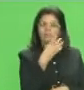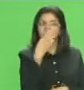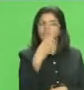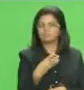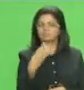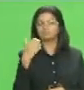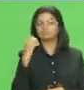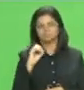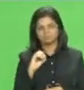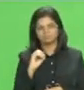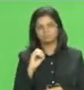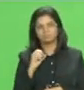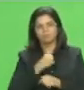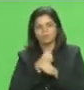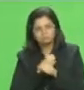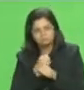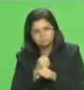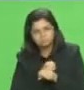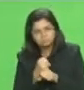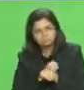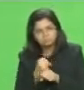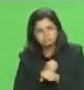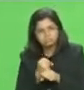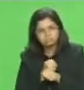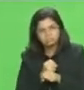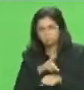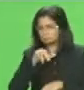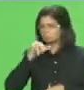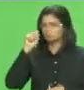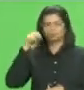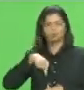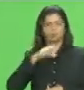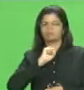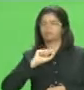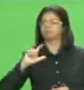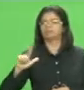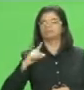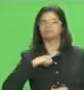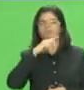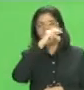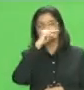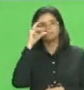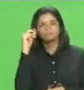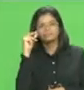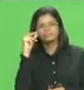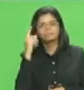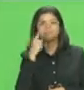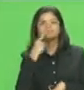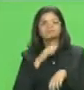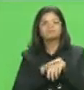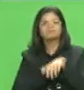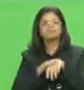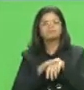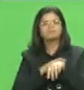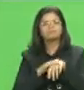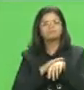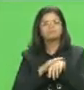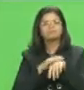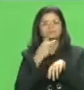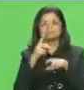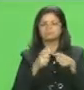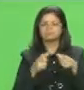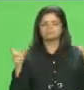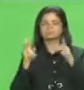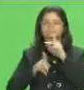anos. Porque nós nunca em São Luís tivemos um prefeito com a cor da sua pele, da maioria da população.